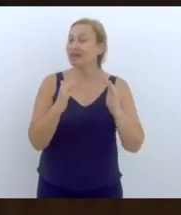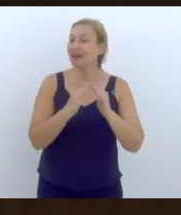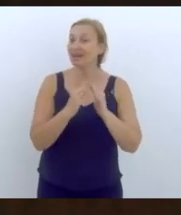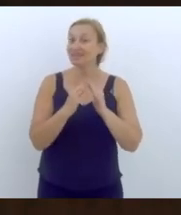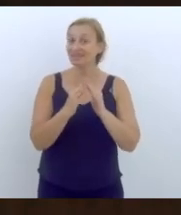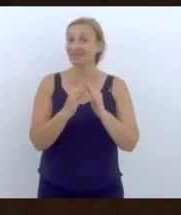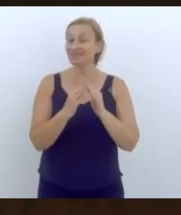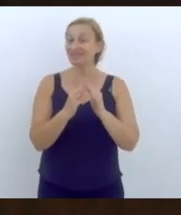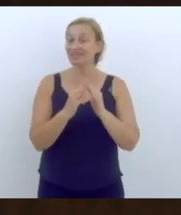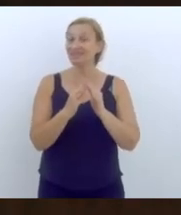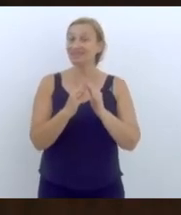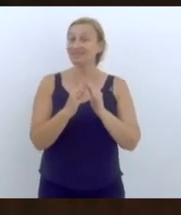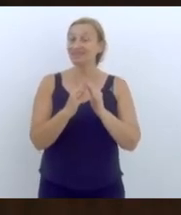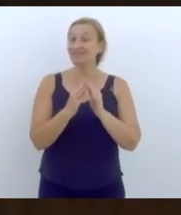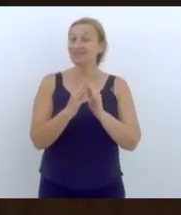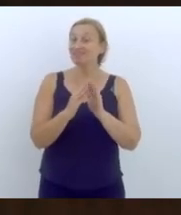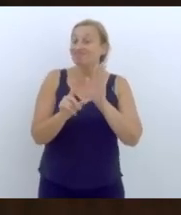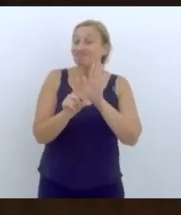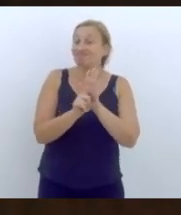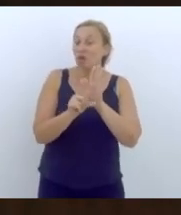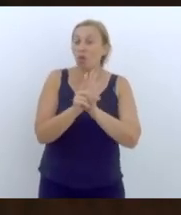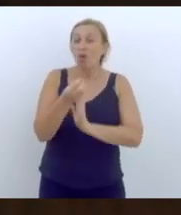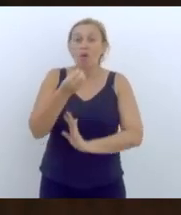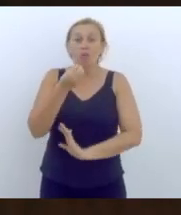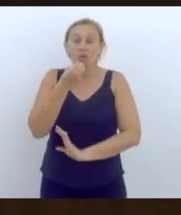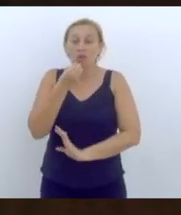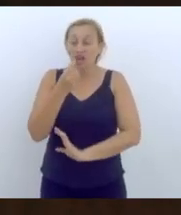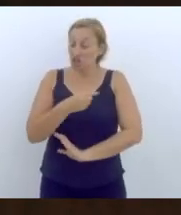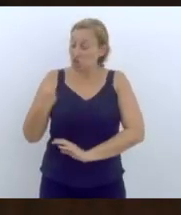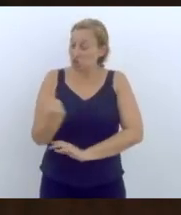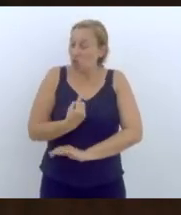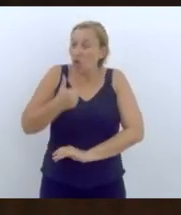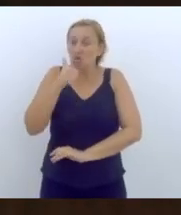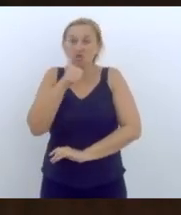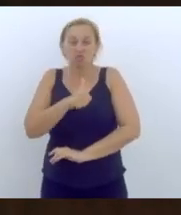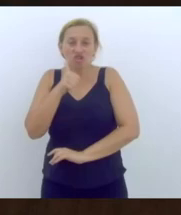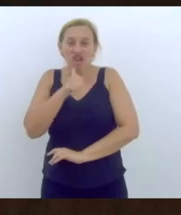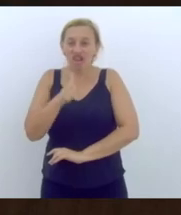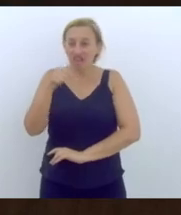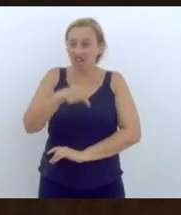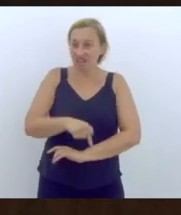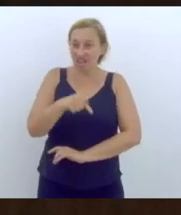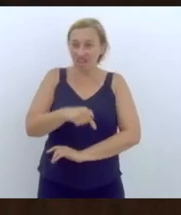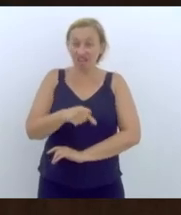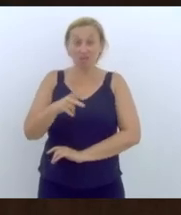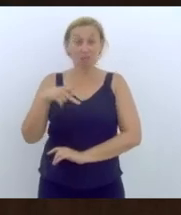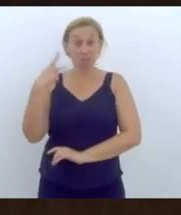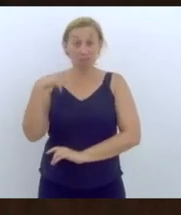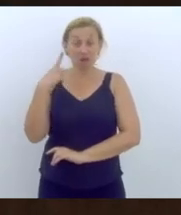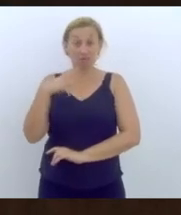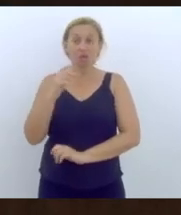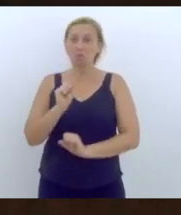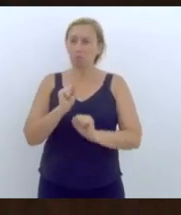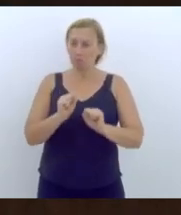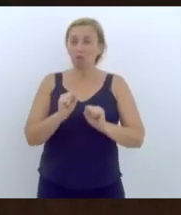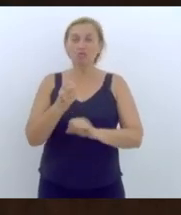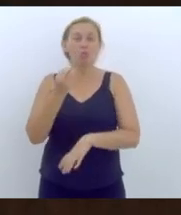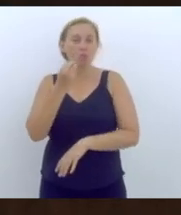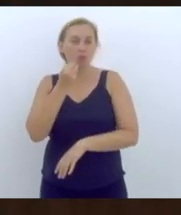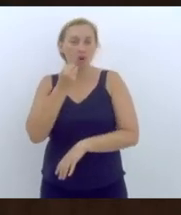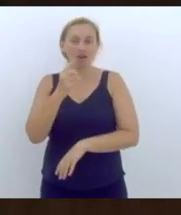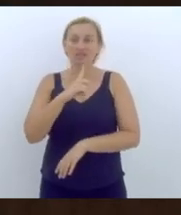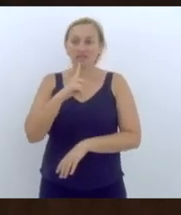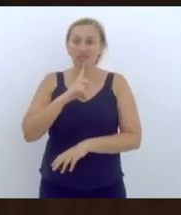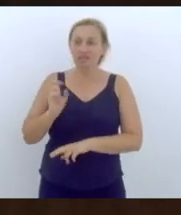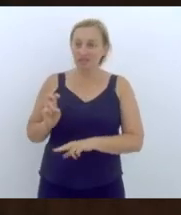Legislativa ter oportunizado que nós, mulheres, que estamos aqui no Parlamento, a gente possa ter a oportunidade